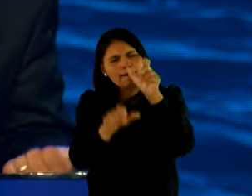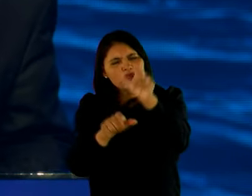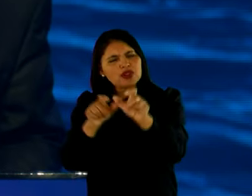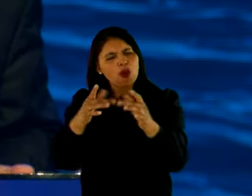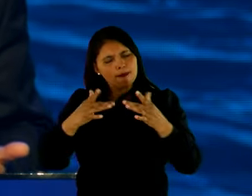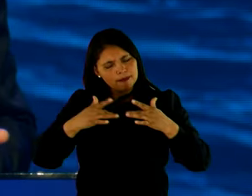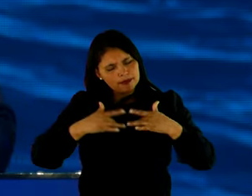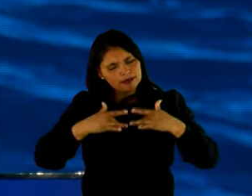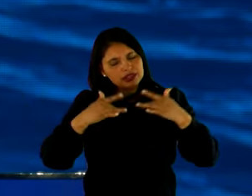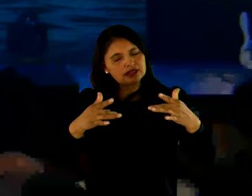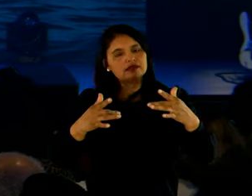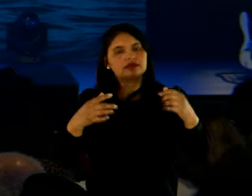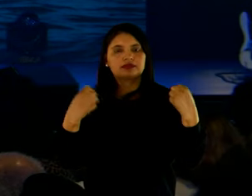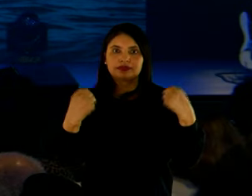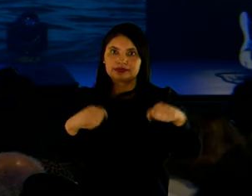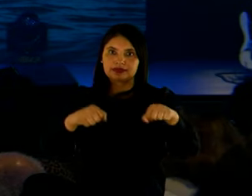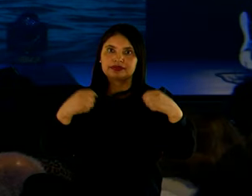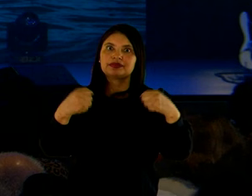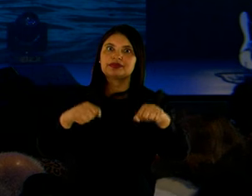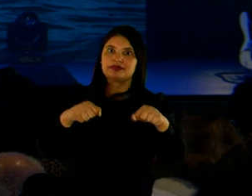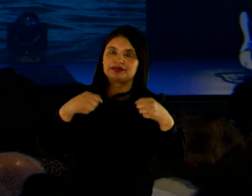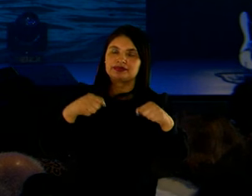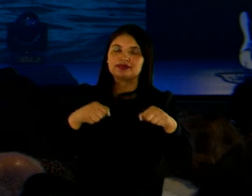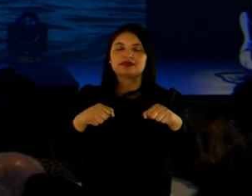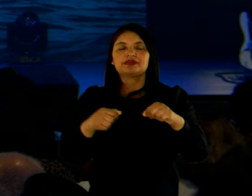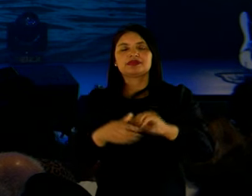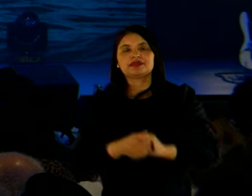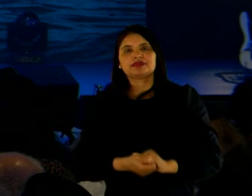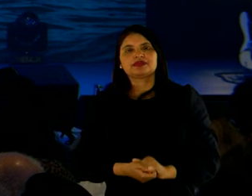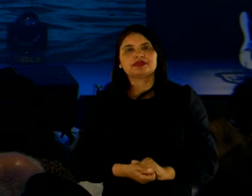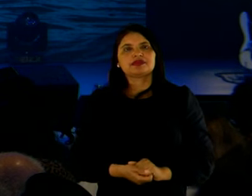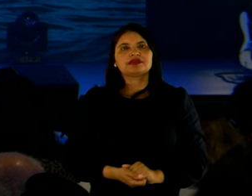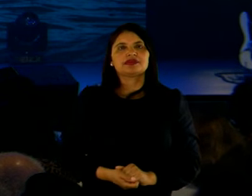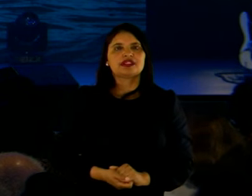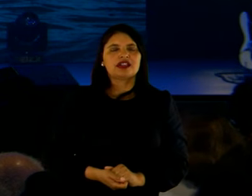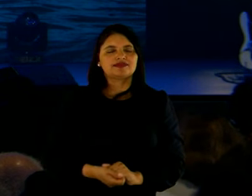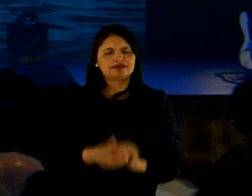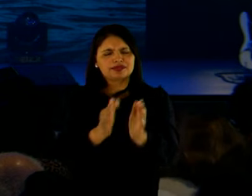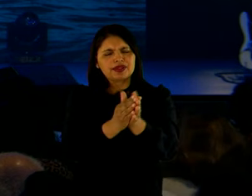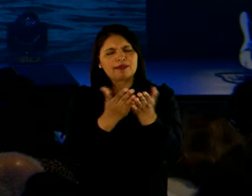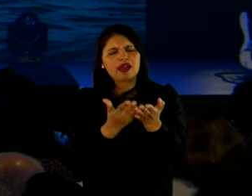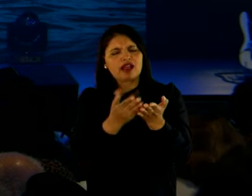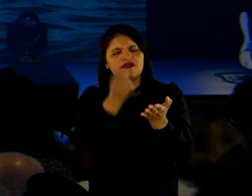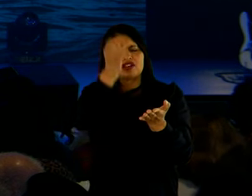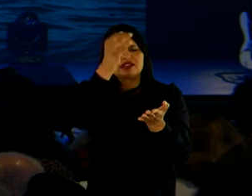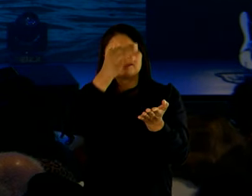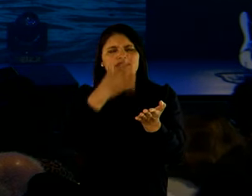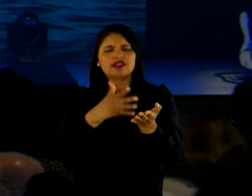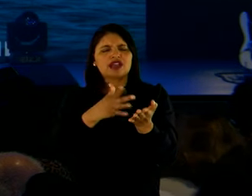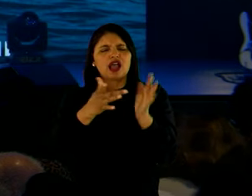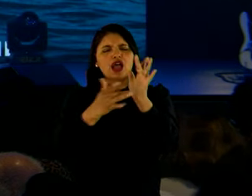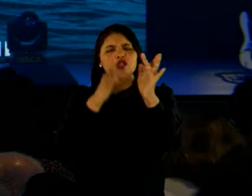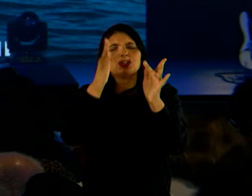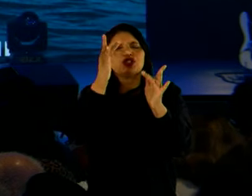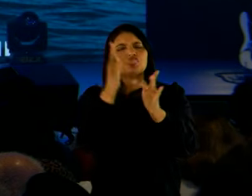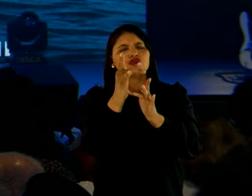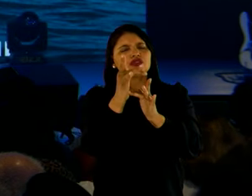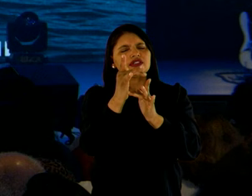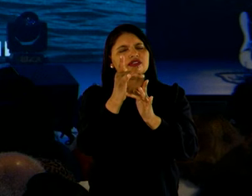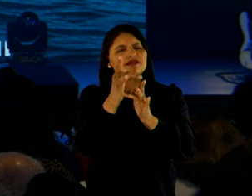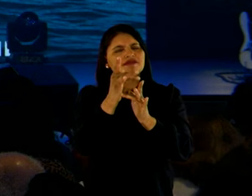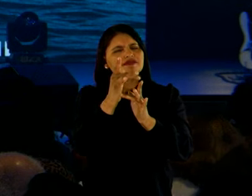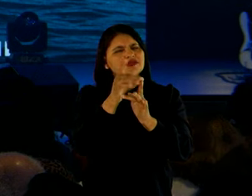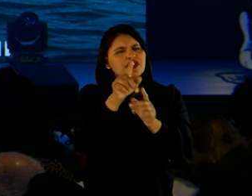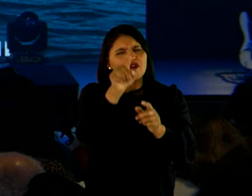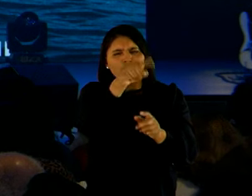11:28. É, vinde a mim, disse Jesus, todos os que estais cansados, oprimidos, sobrecarregados, e